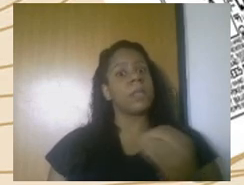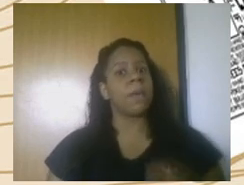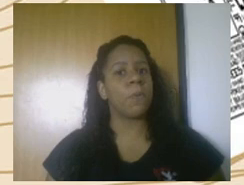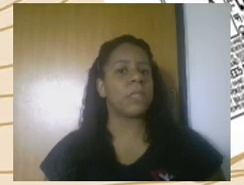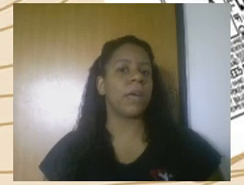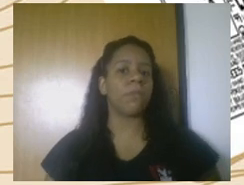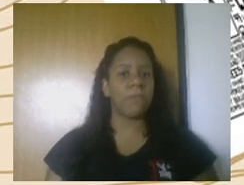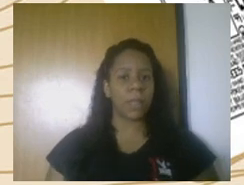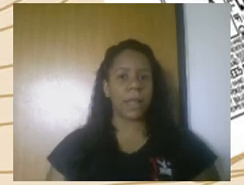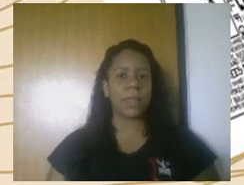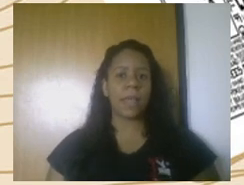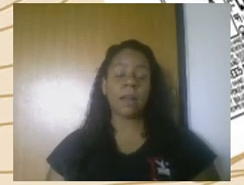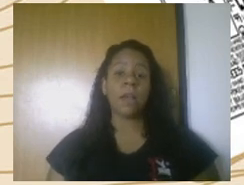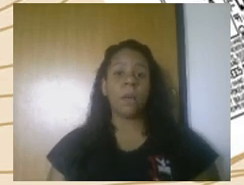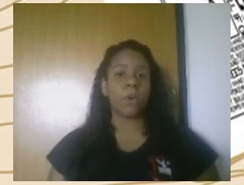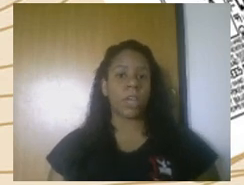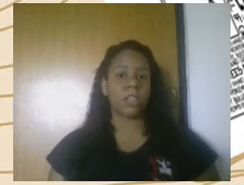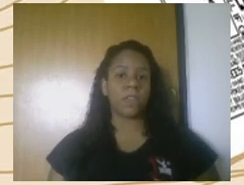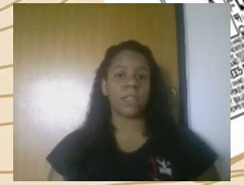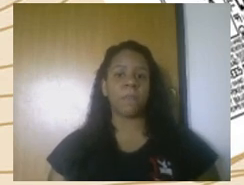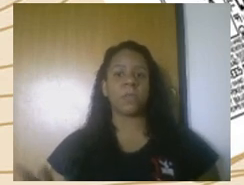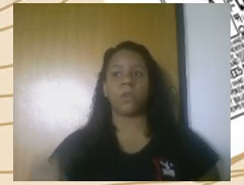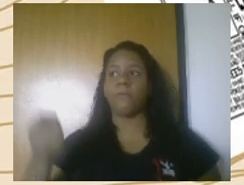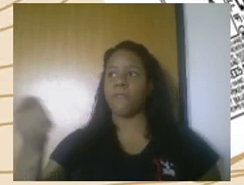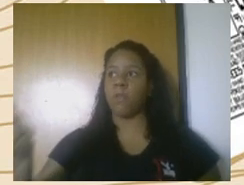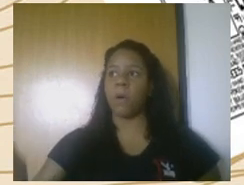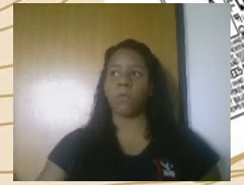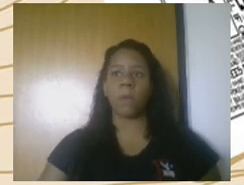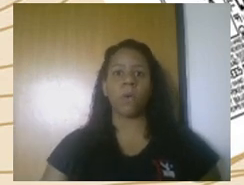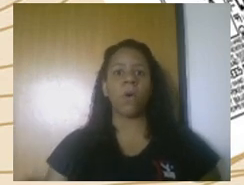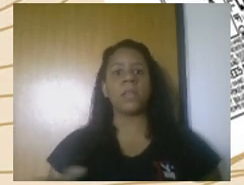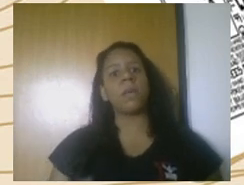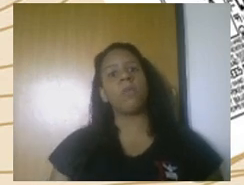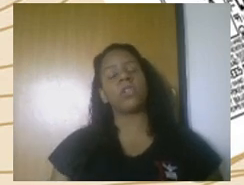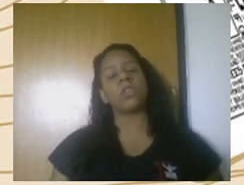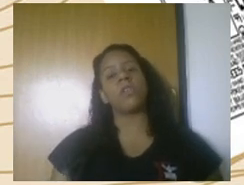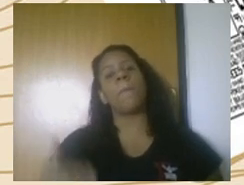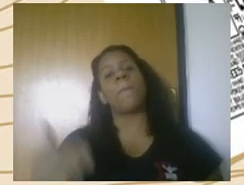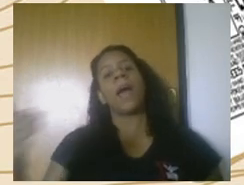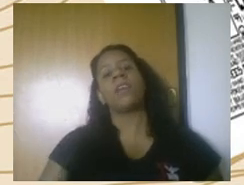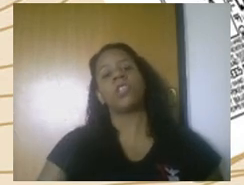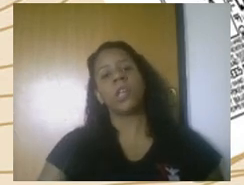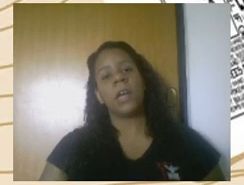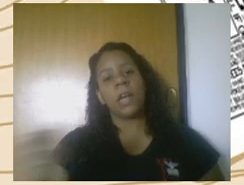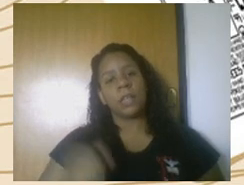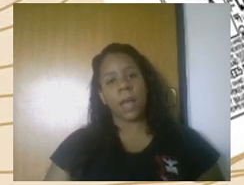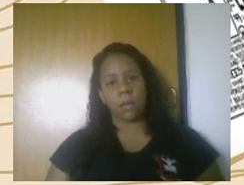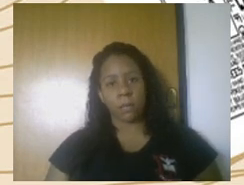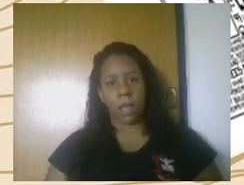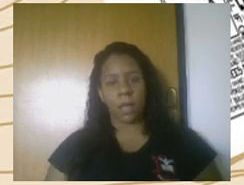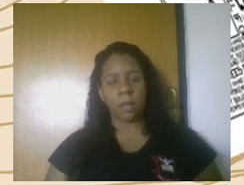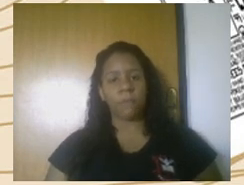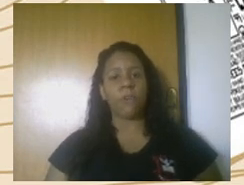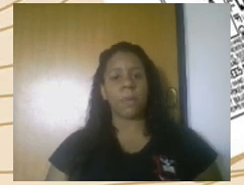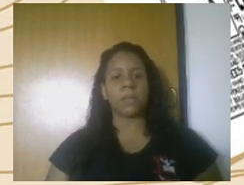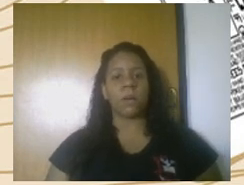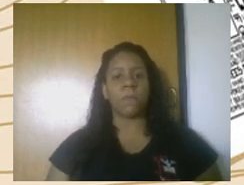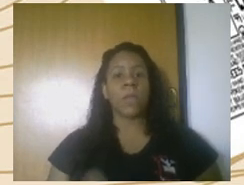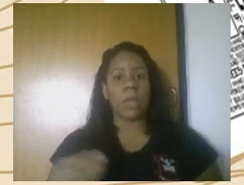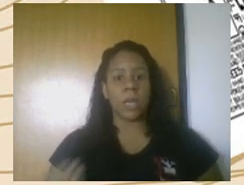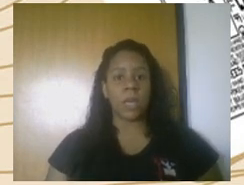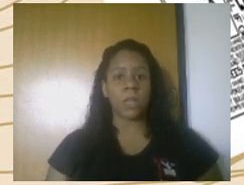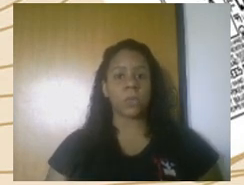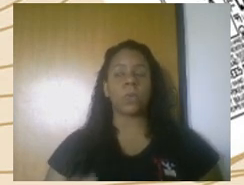informação 100% verdadeira, porque às vezes a pessoa filma alguma coisa e mostra só parte da